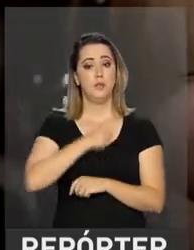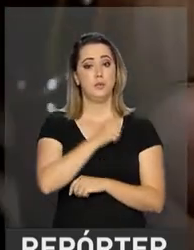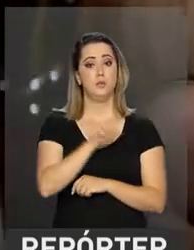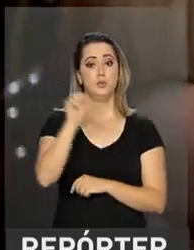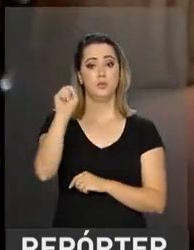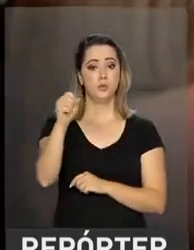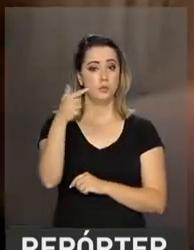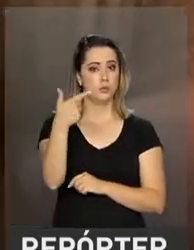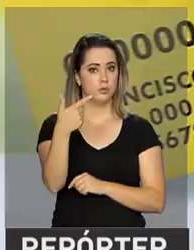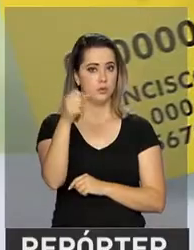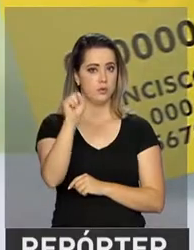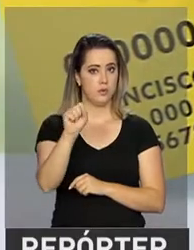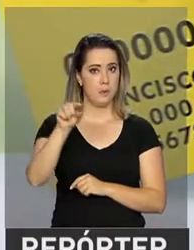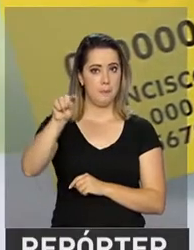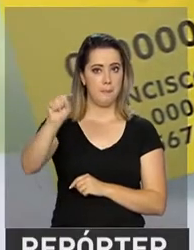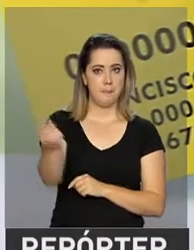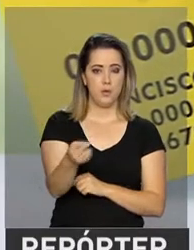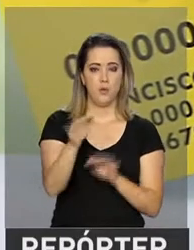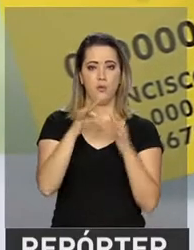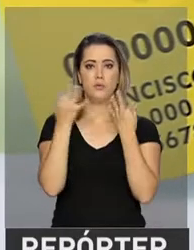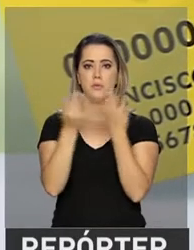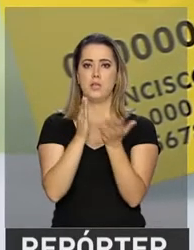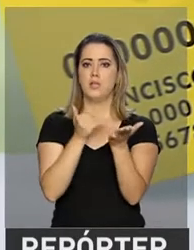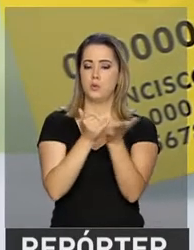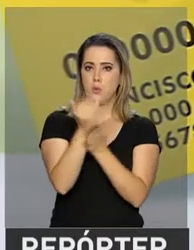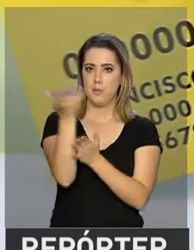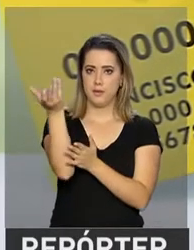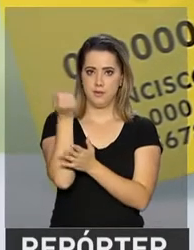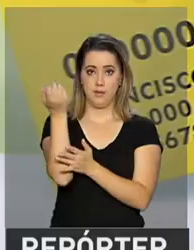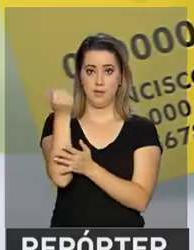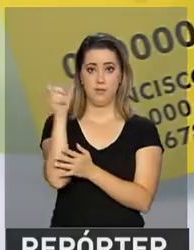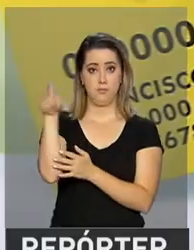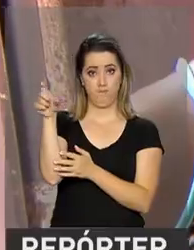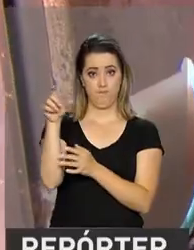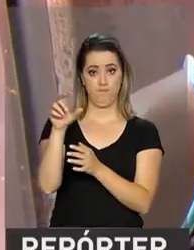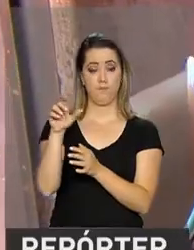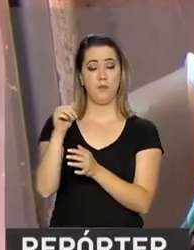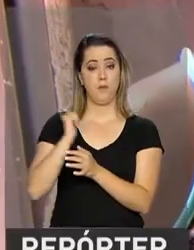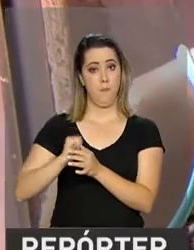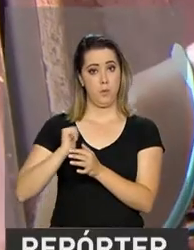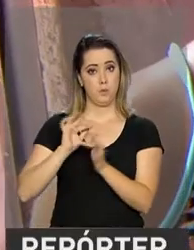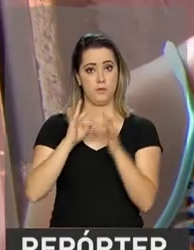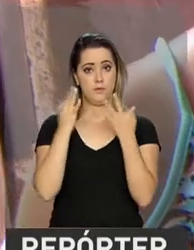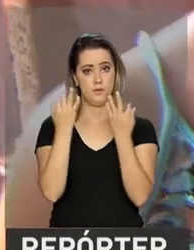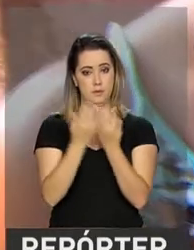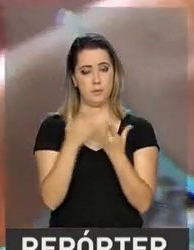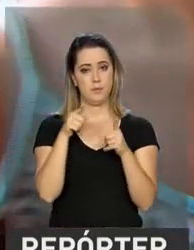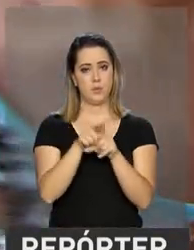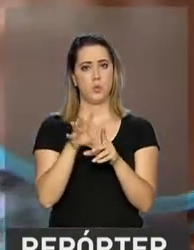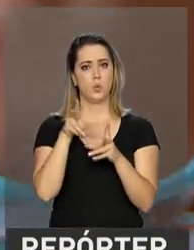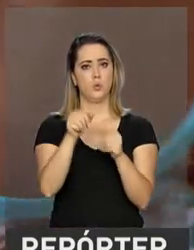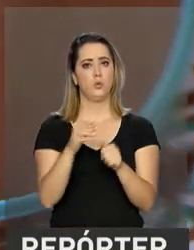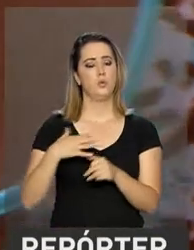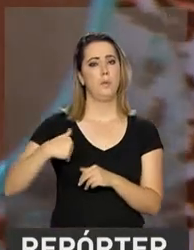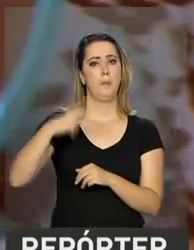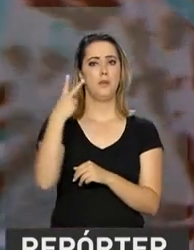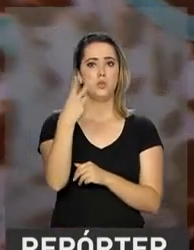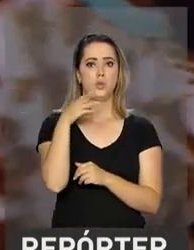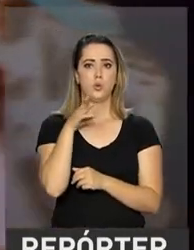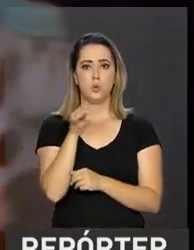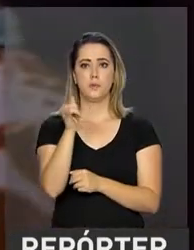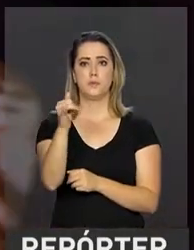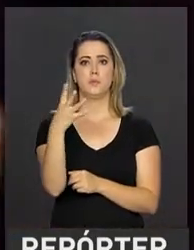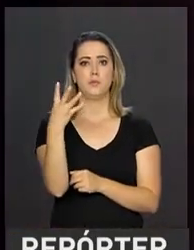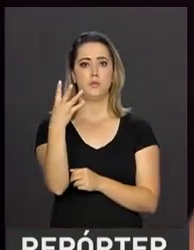começam a receber o benefício no total o ministério do desenvolvimento social e agrário vai repassar mais de 2 milhões